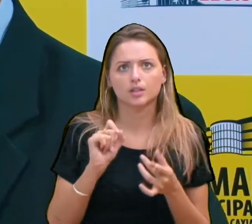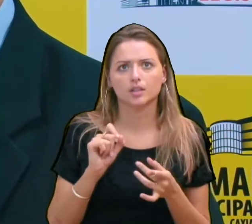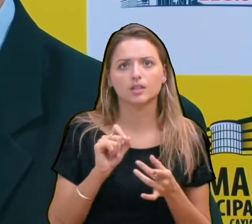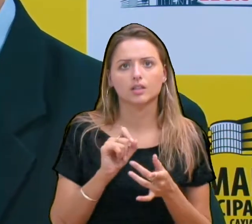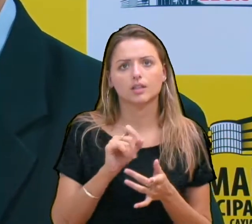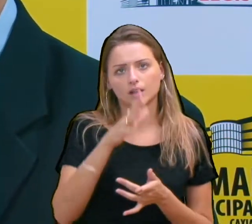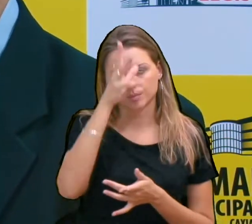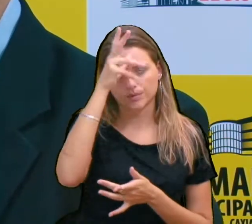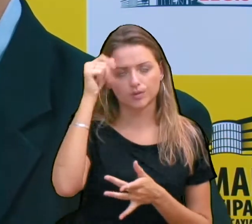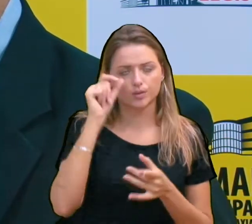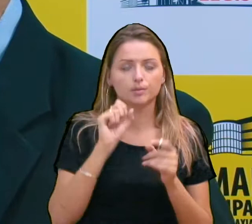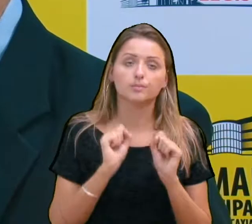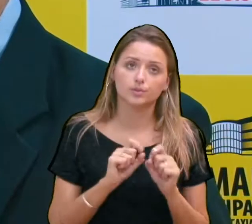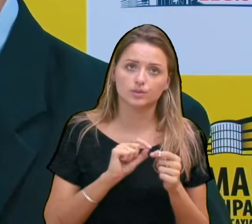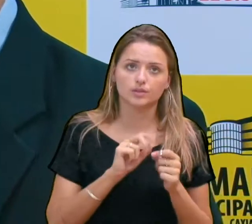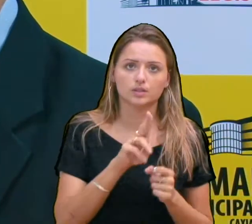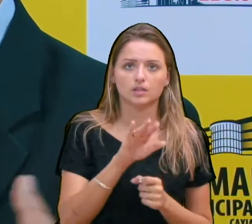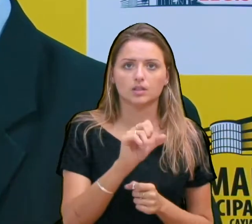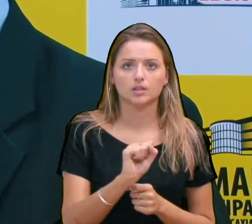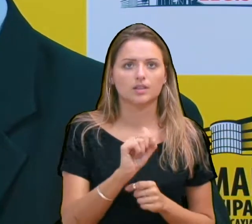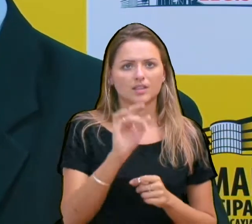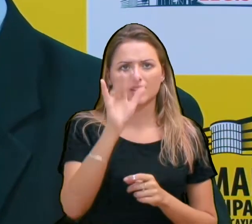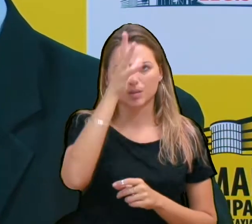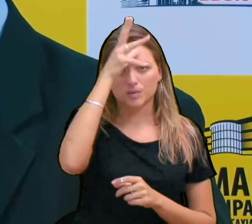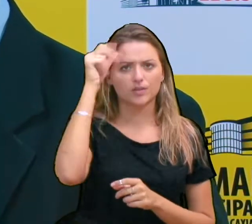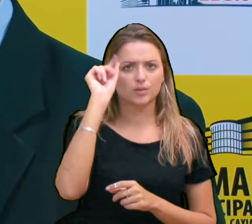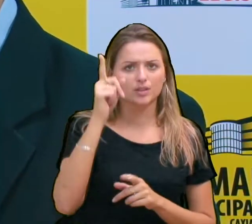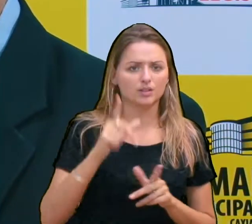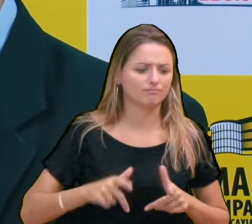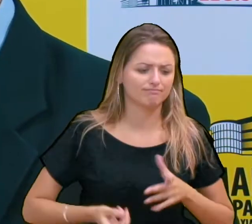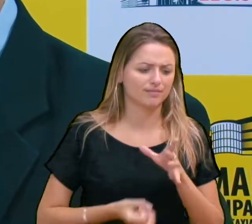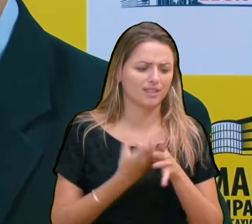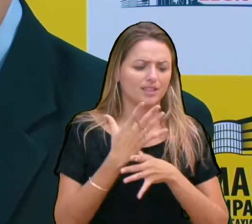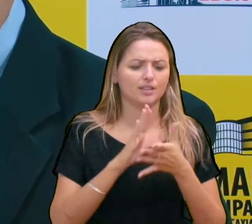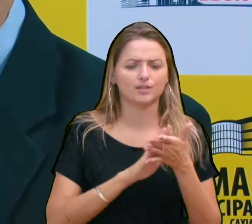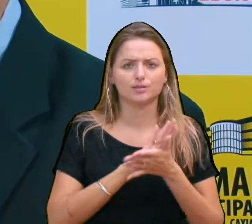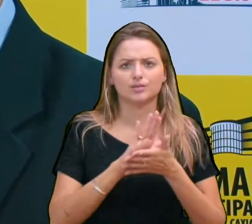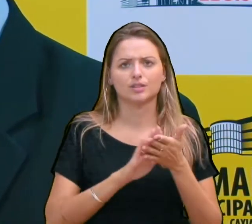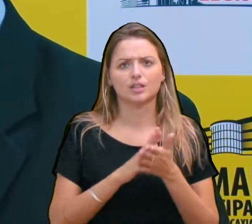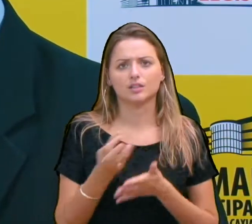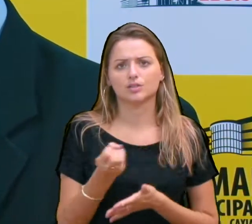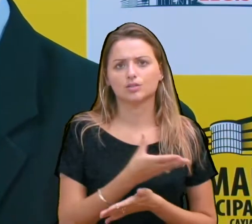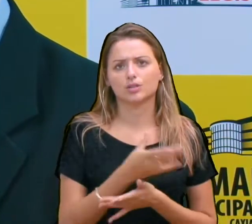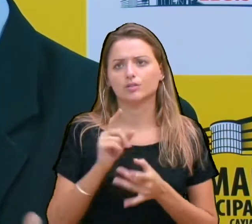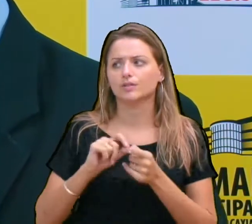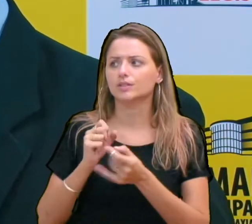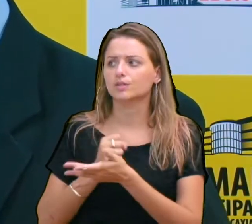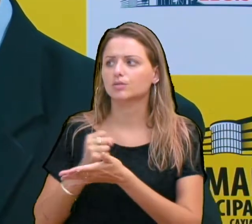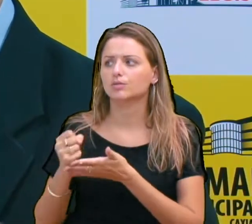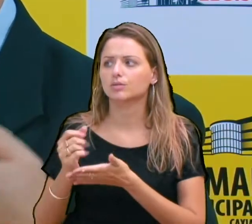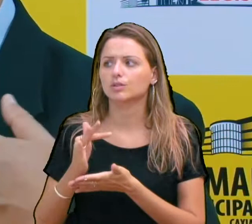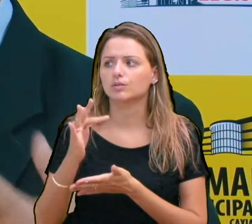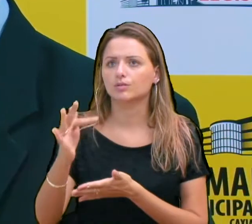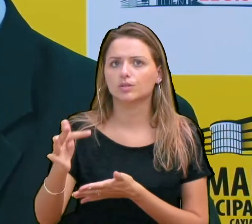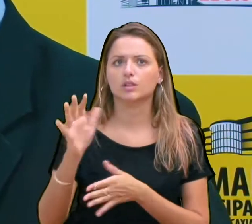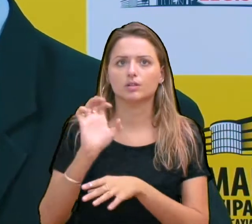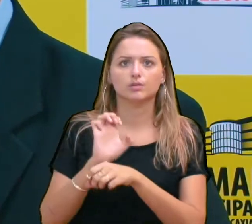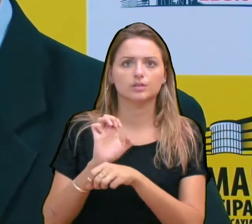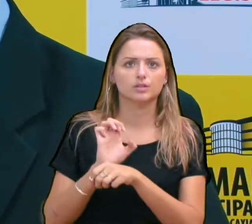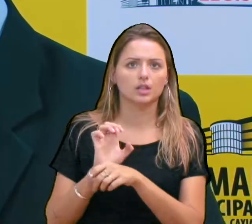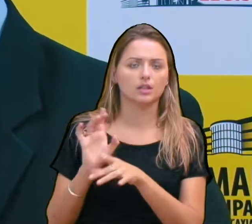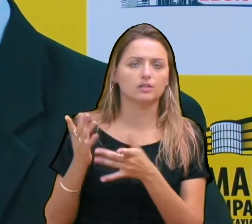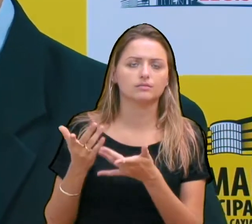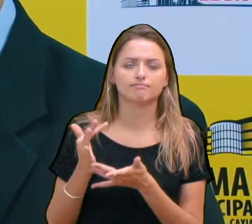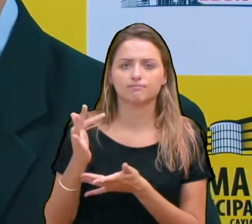serviço que era feito por as UBS. A prefeitura não estava criando nada de novo? Não. Nós vamos fazer essas parcerias que é feito com o Estado, com a